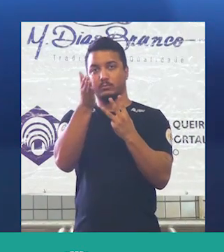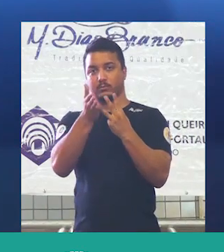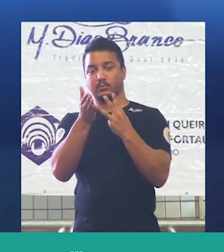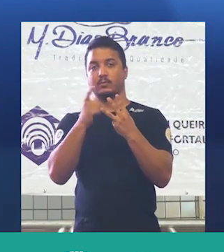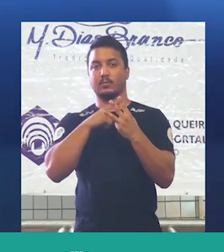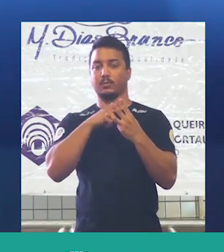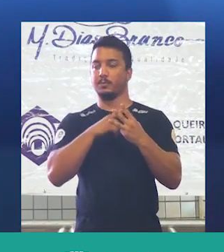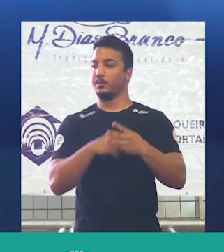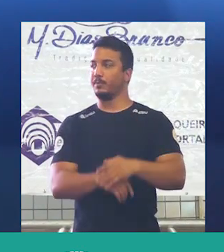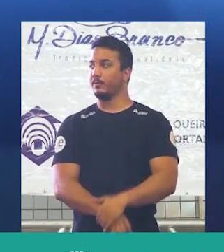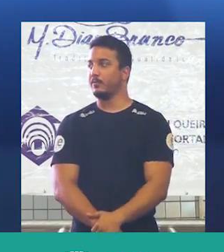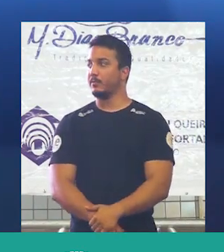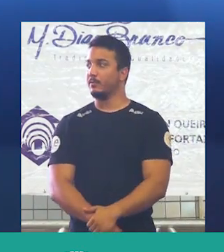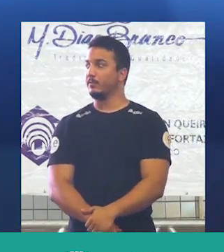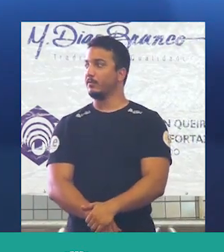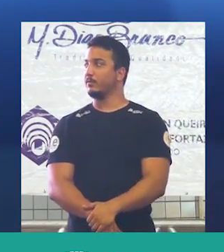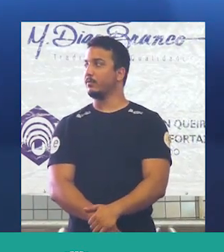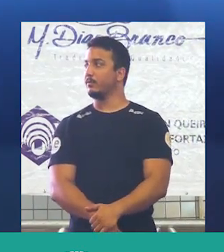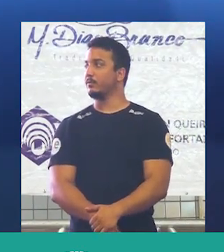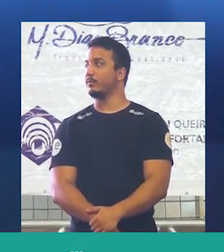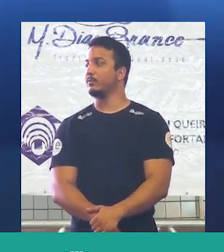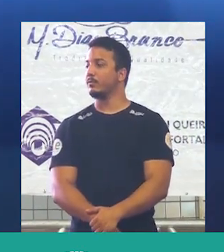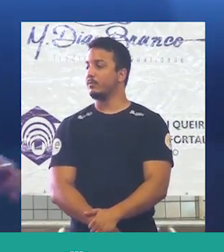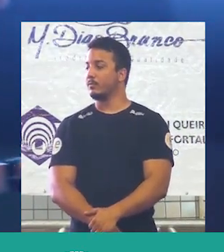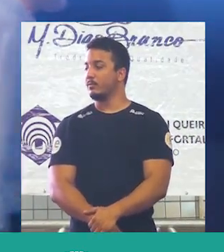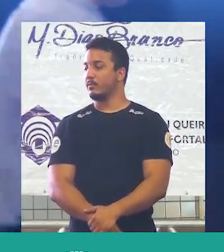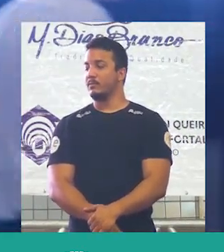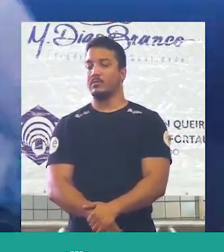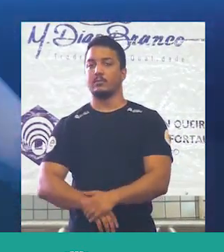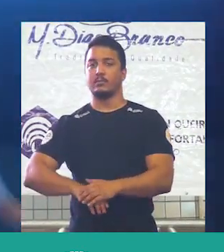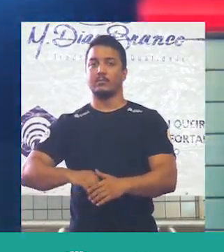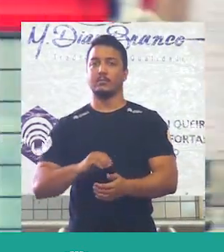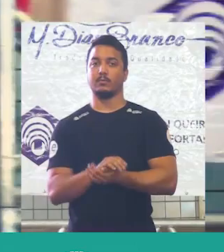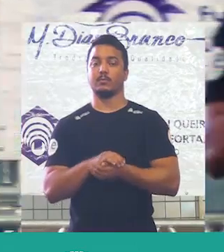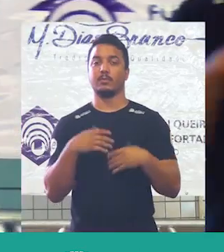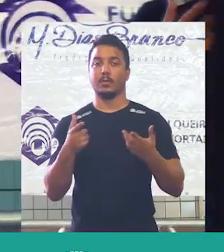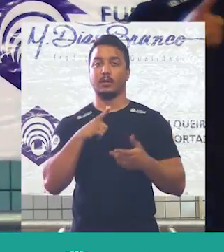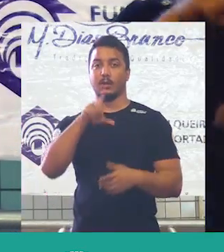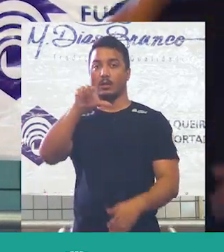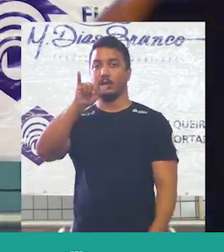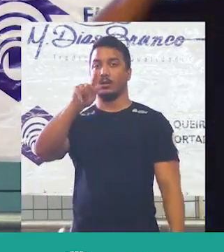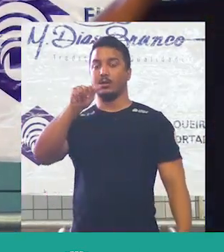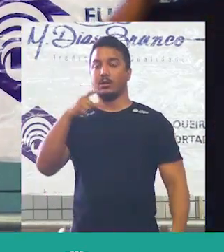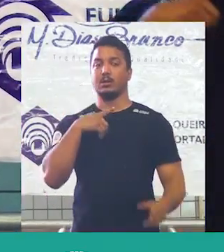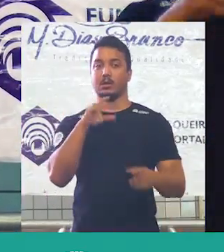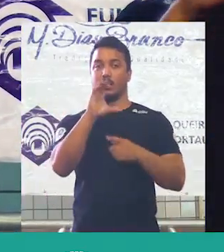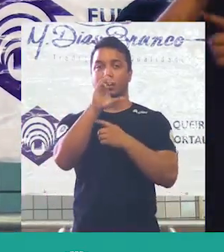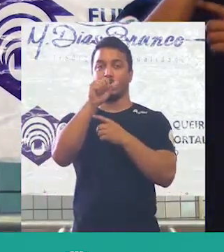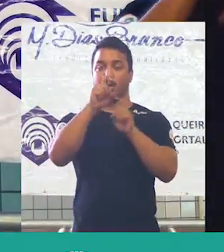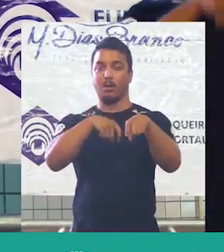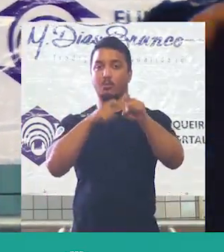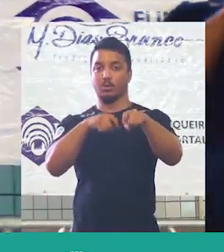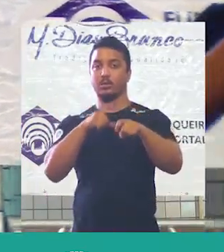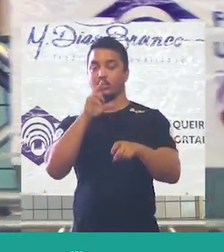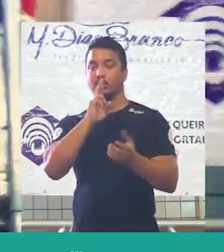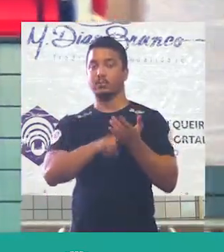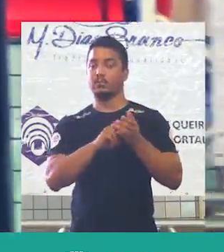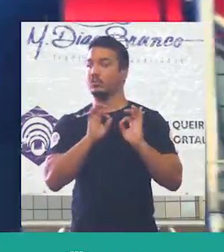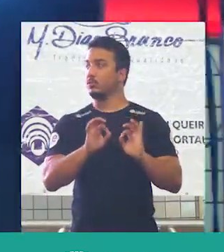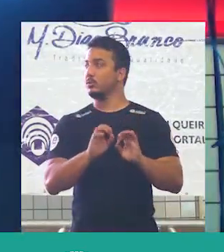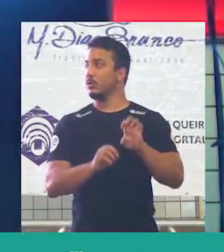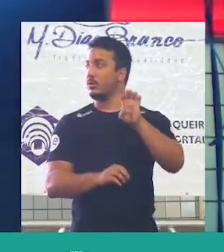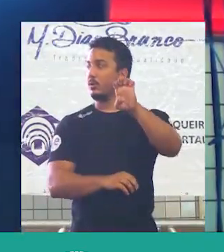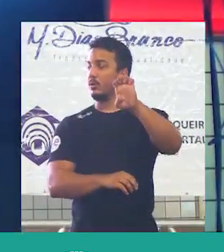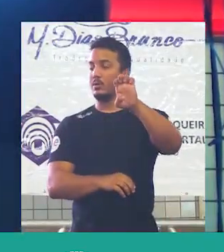2º episódio, 3º episódio. Mas vamos lá. Então, as ligas camponesas, para a gente terminar, é a letra